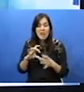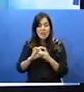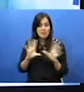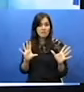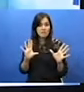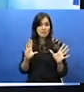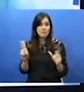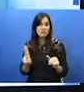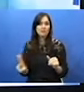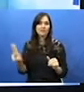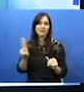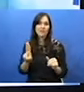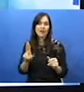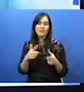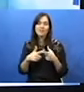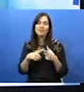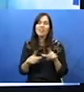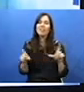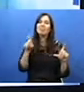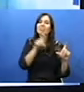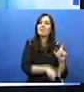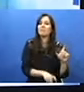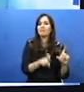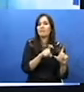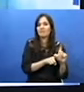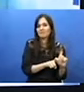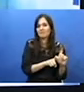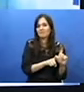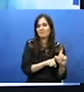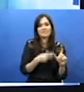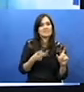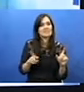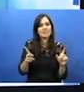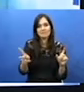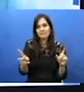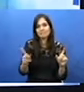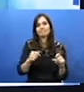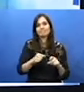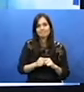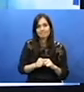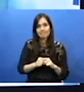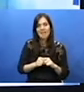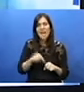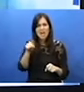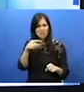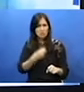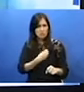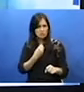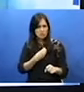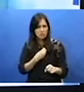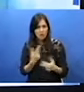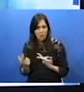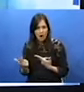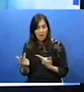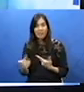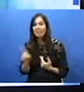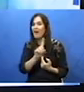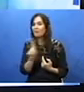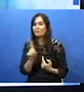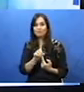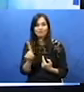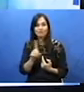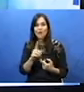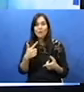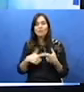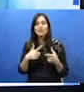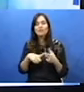você começa a ficar dependente. Você não vai conseguir fazer mais nada, sua vida não vai ser mais a mesma, porque você sempre vai